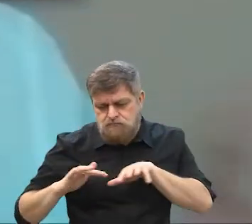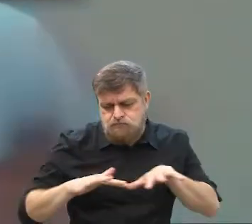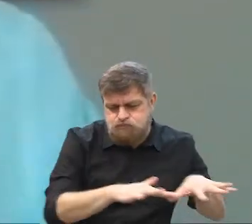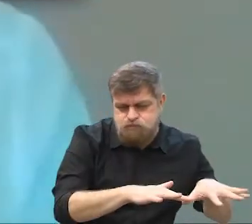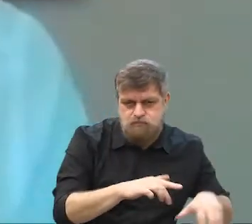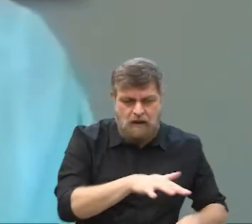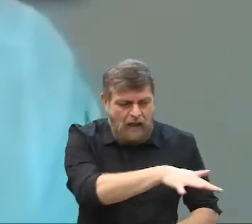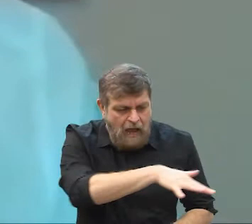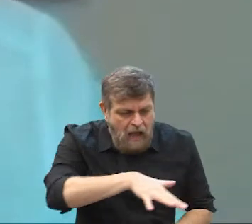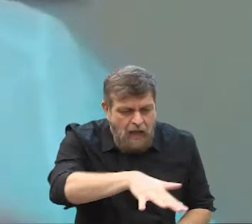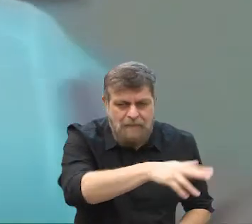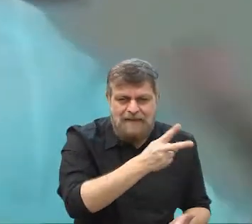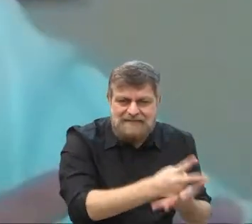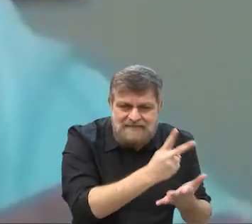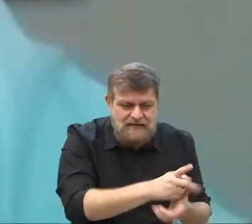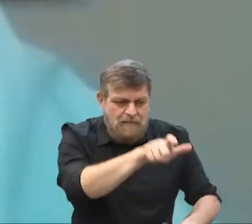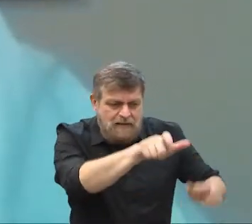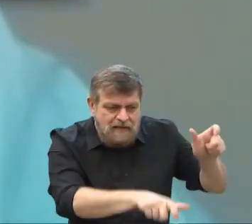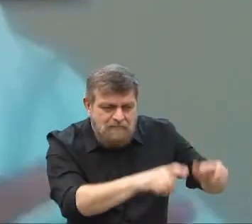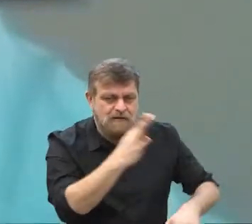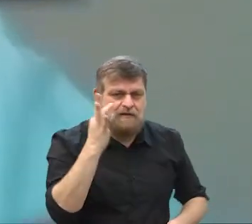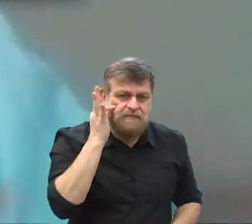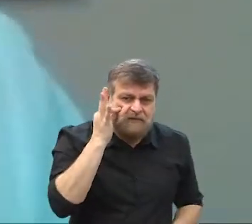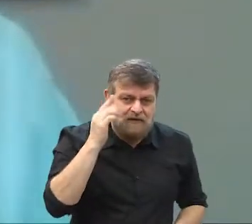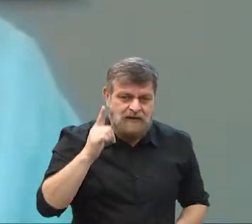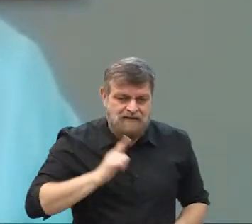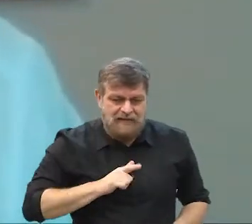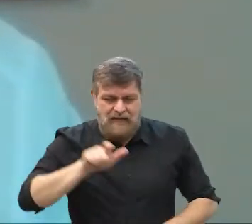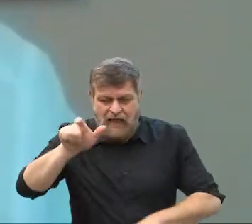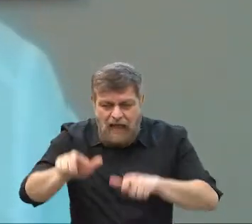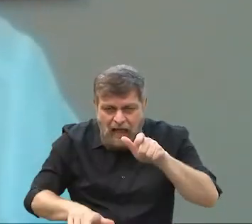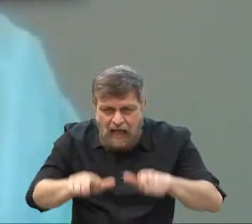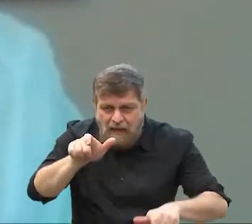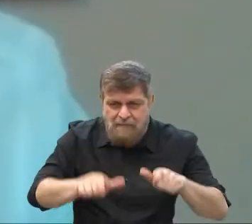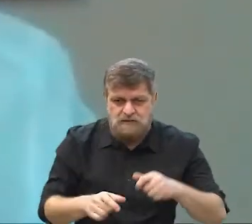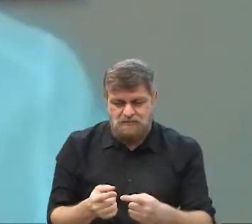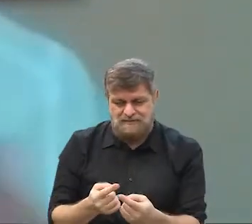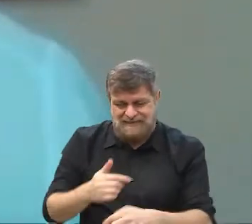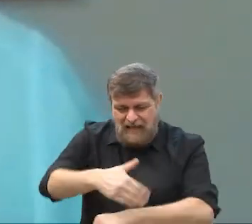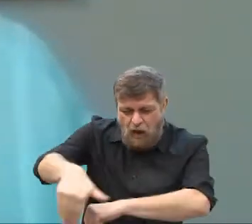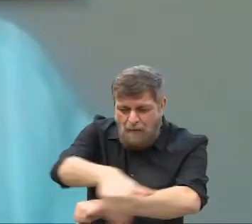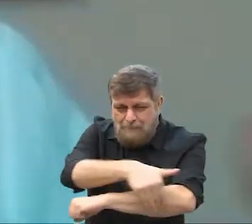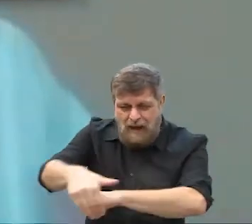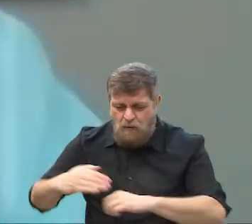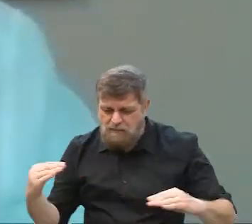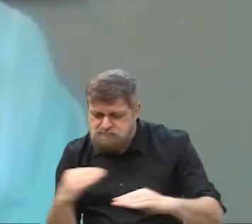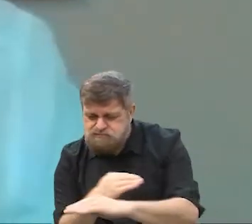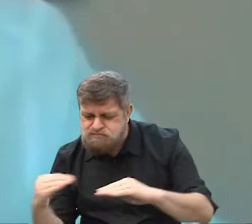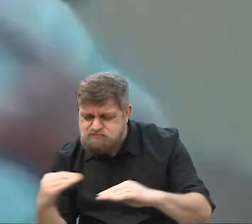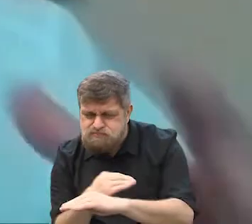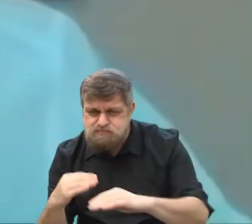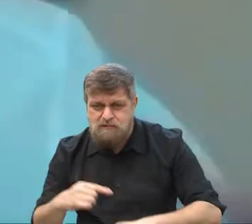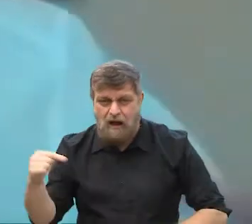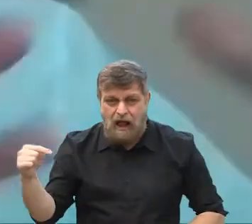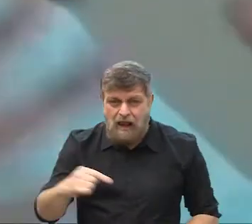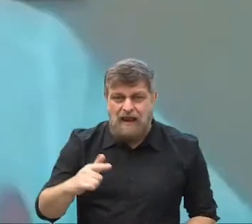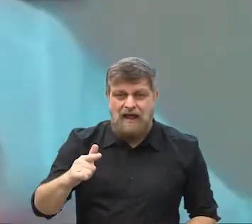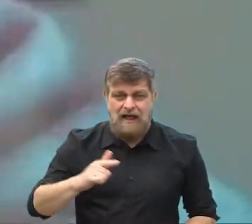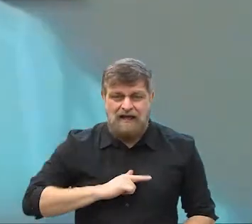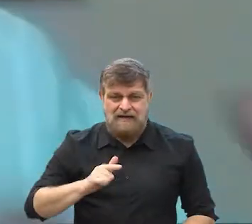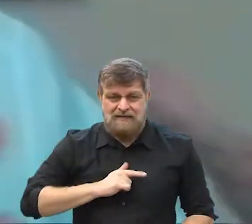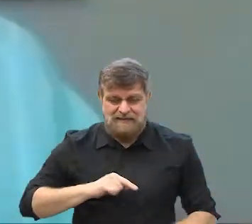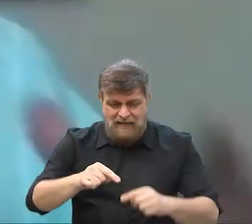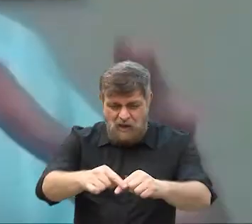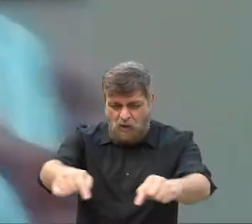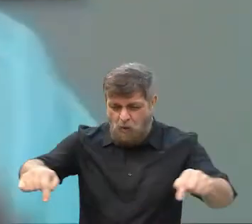mesmo pessoas que utilizam a rua Pastor Cícero Canuto de Lima, que é uma rua que tem muito movimento, porque ali é um quarteirão